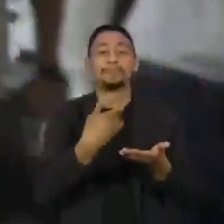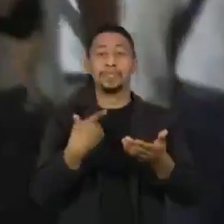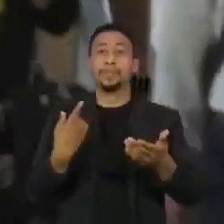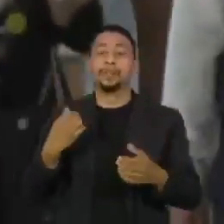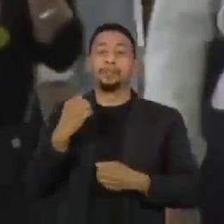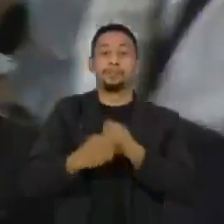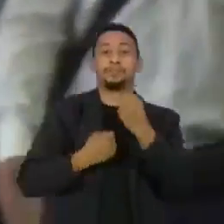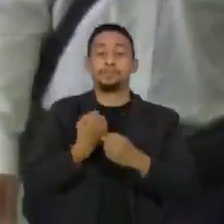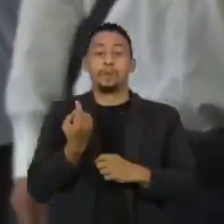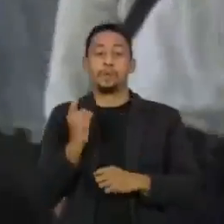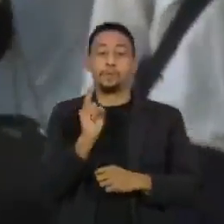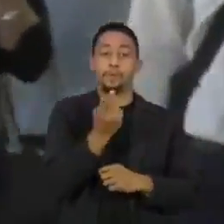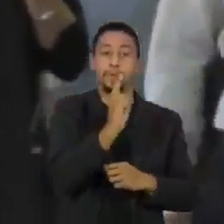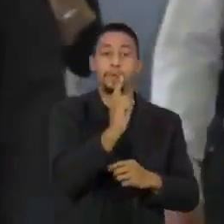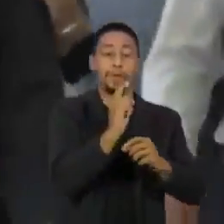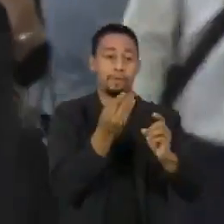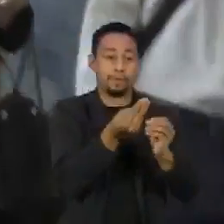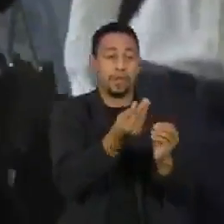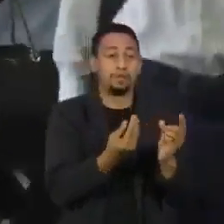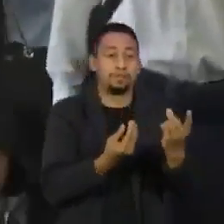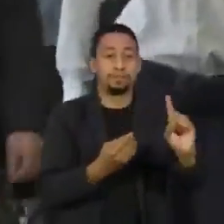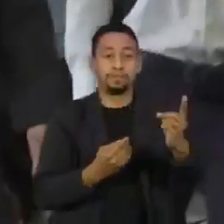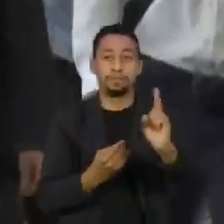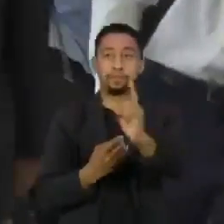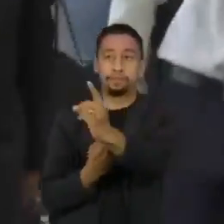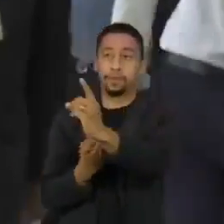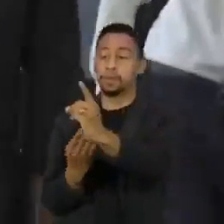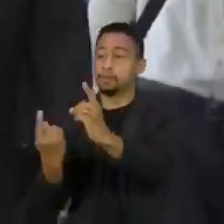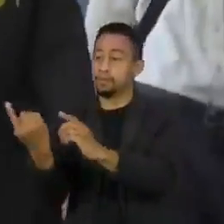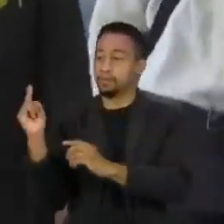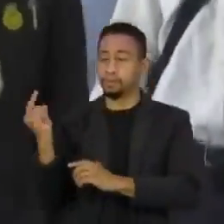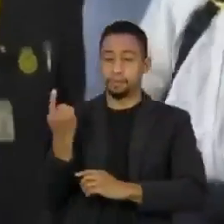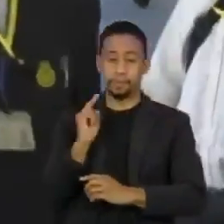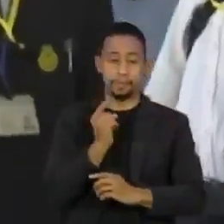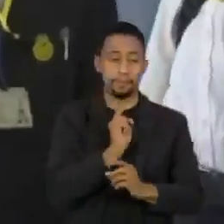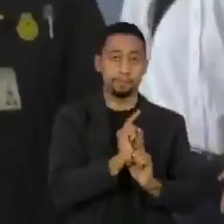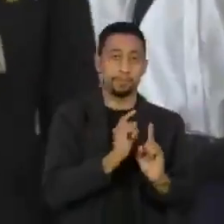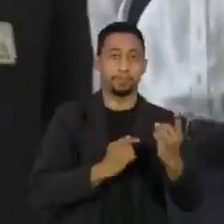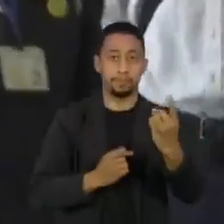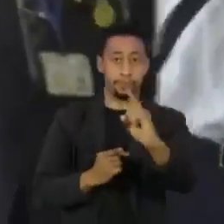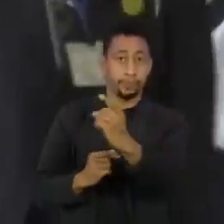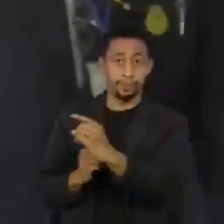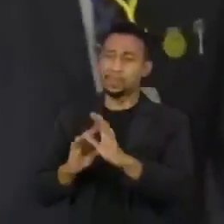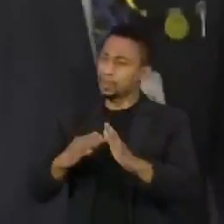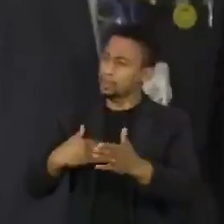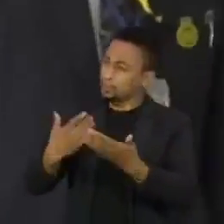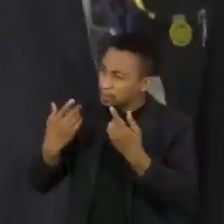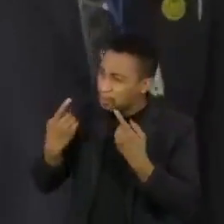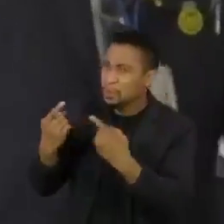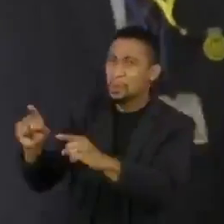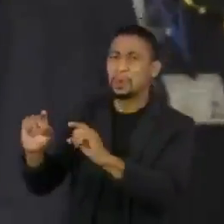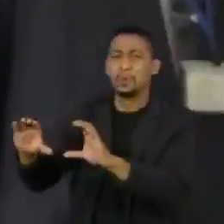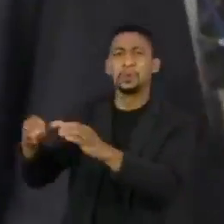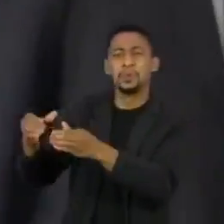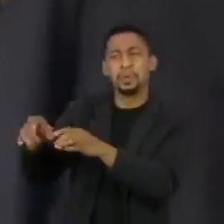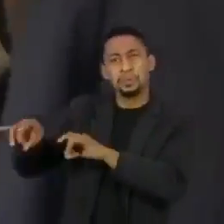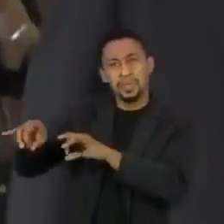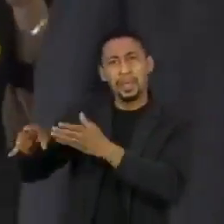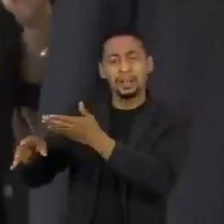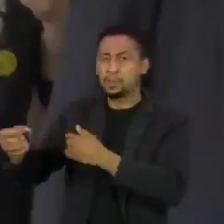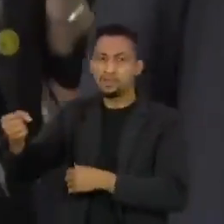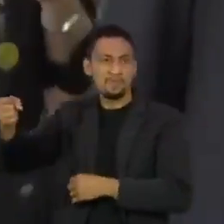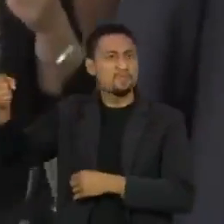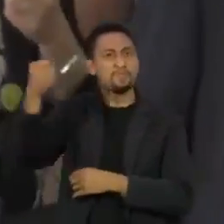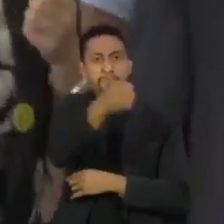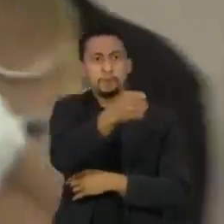revezamento 4 por 400 ela criticou a própria comissão técnica por isso e acabou levada à